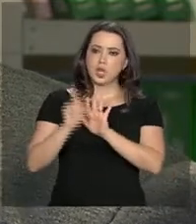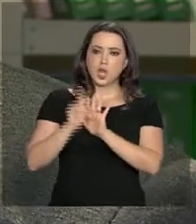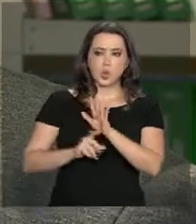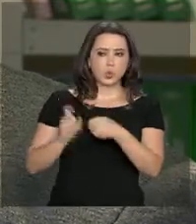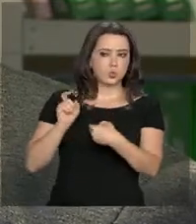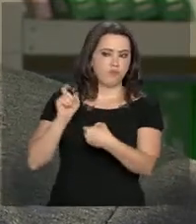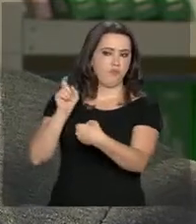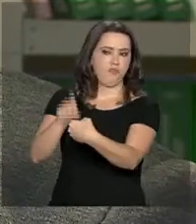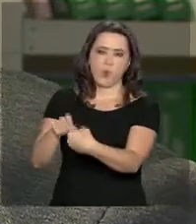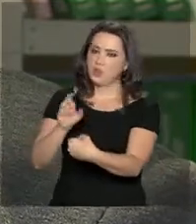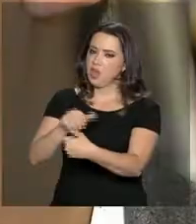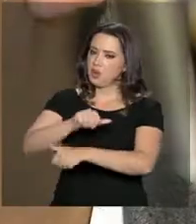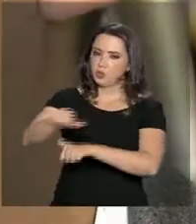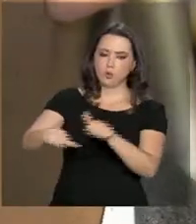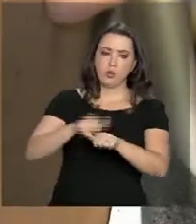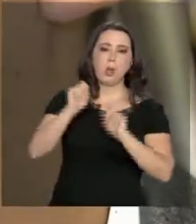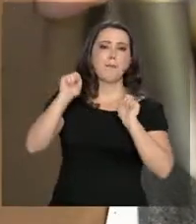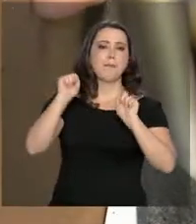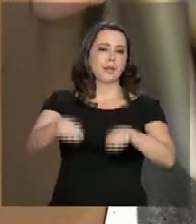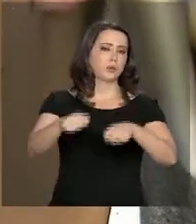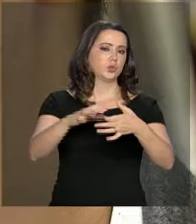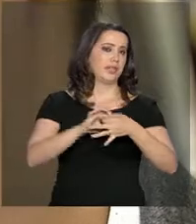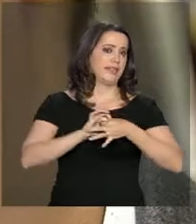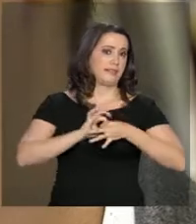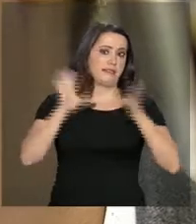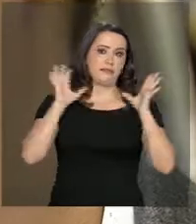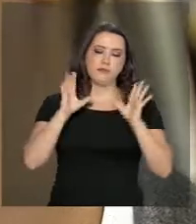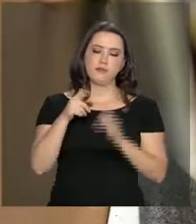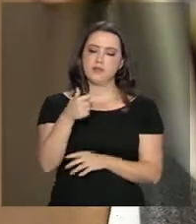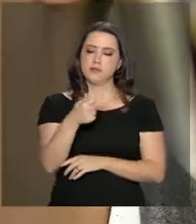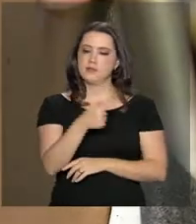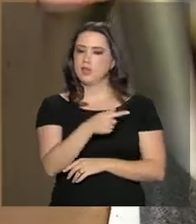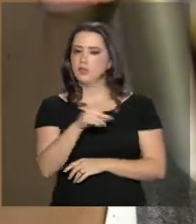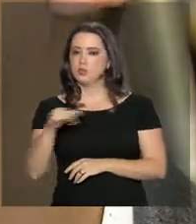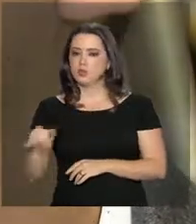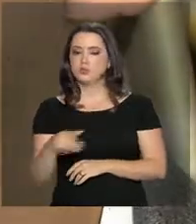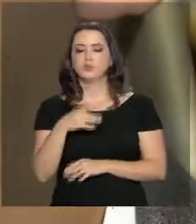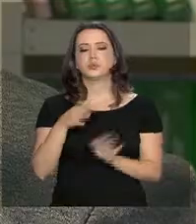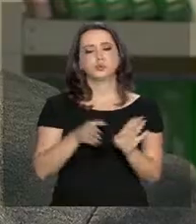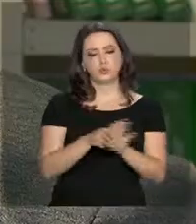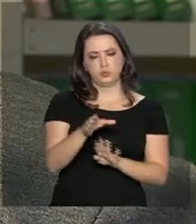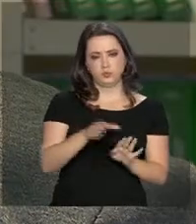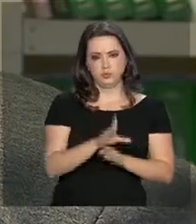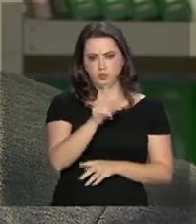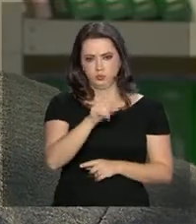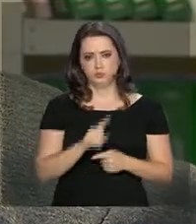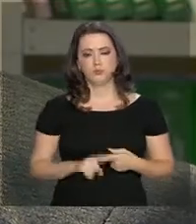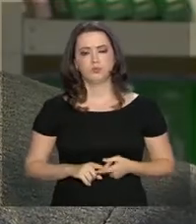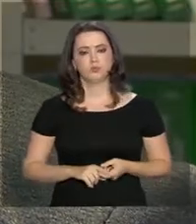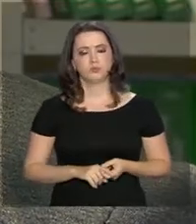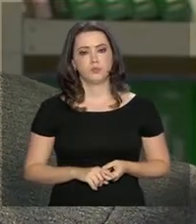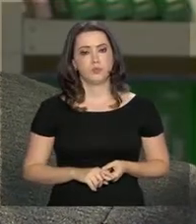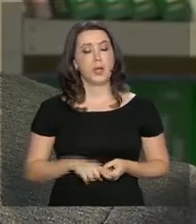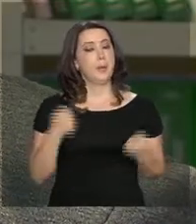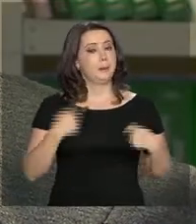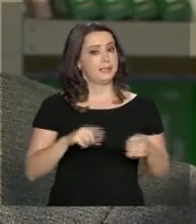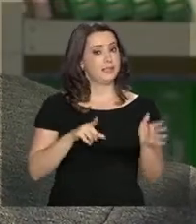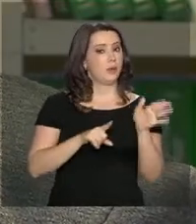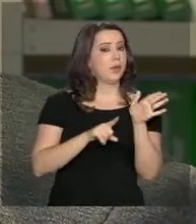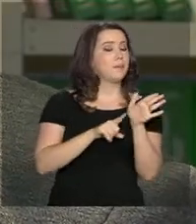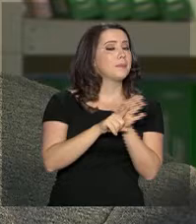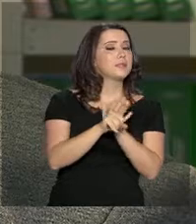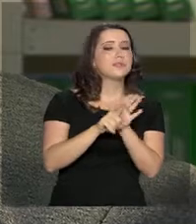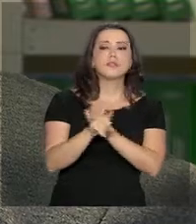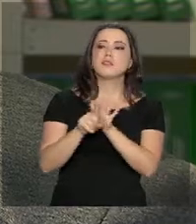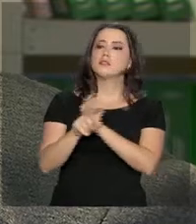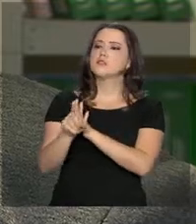se ele quer trocar ele pode trocar o diretor também dá algumas dicas para o consumidor é importante que o consumidor pesquise antes de fazer